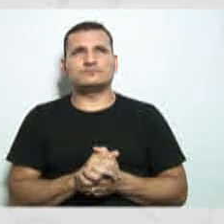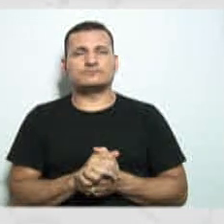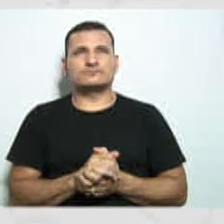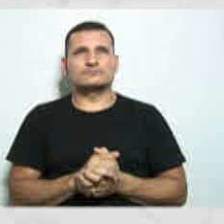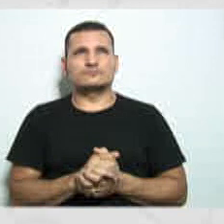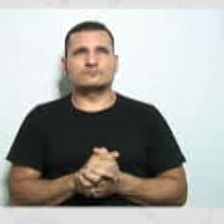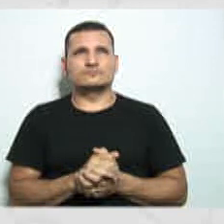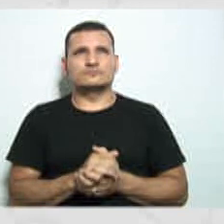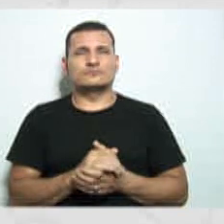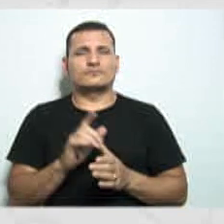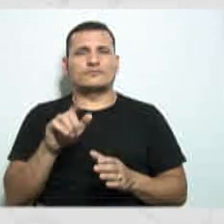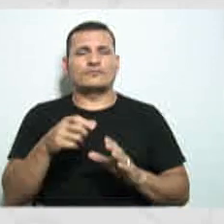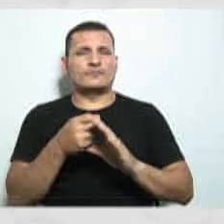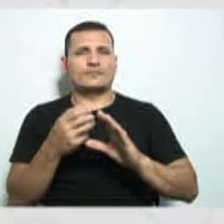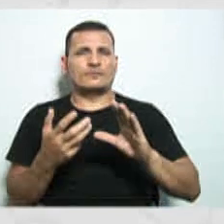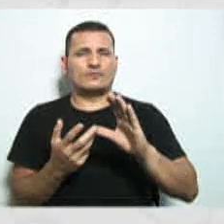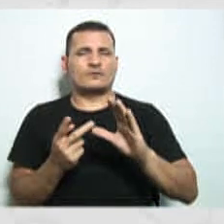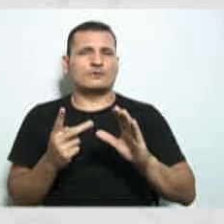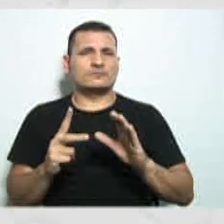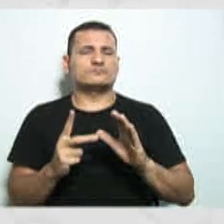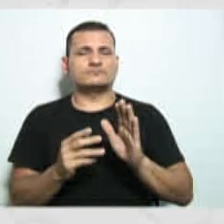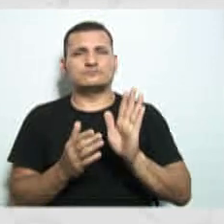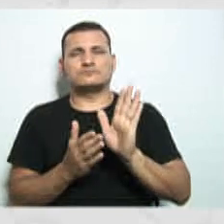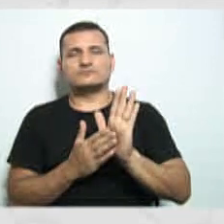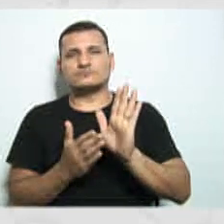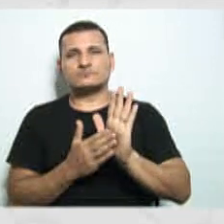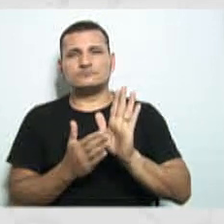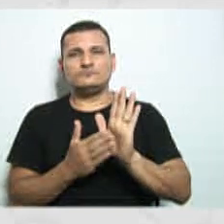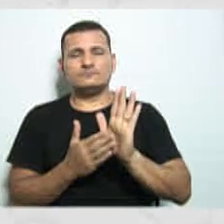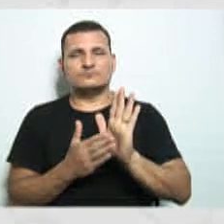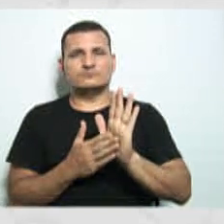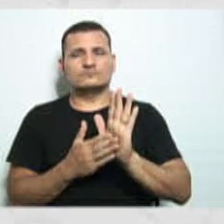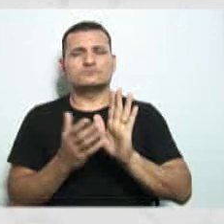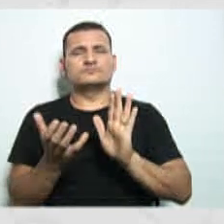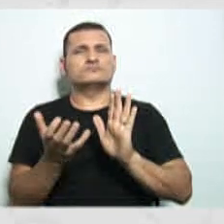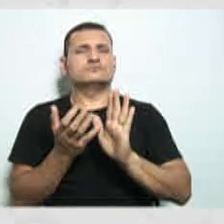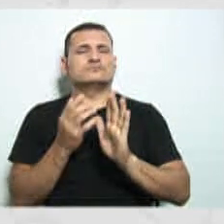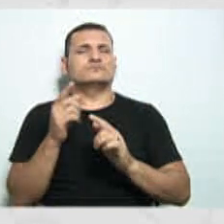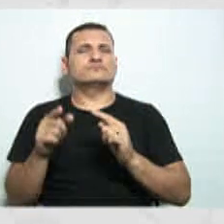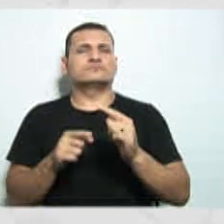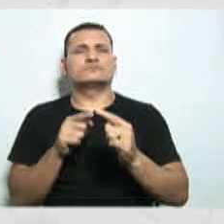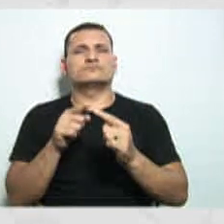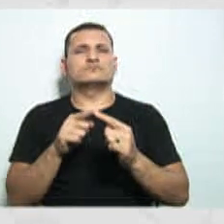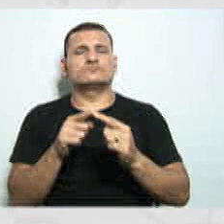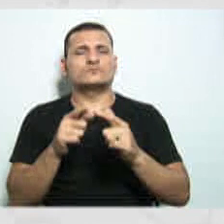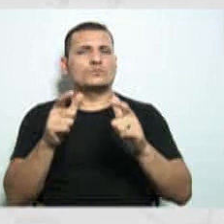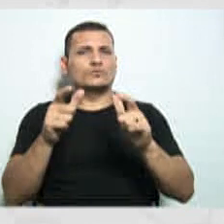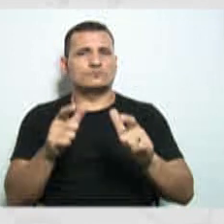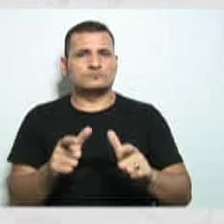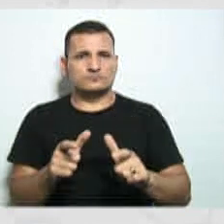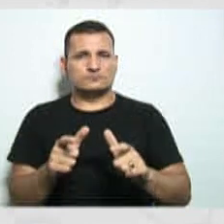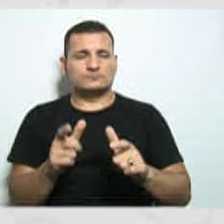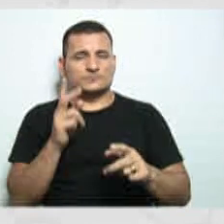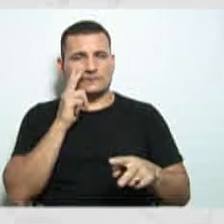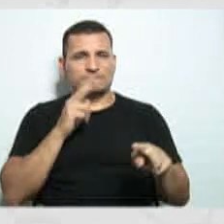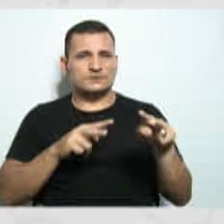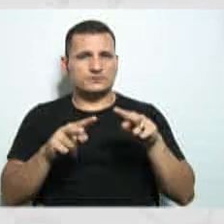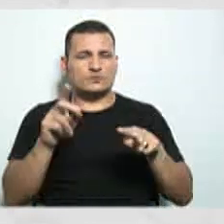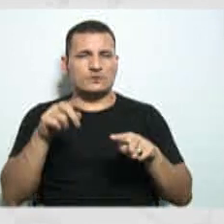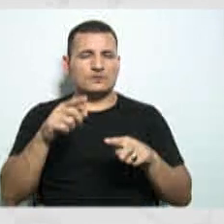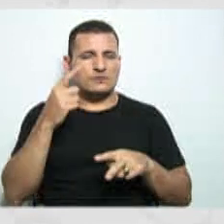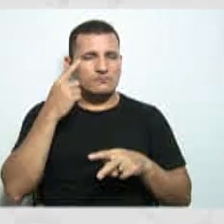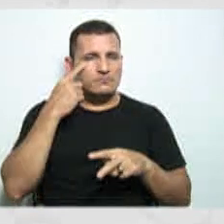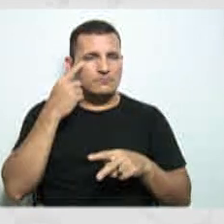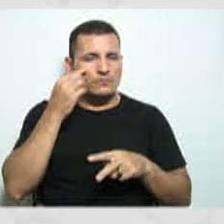Caracteriza-se pelo seu propósito, diz respeito a aonde ela quer chegar. Tal visão representa uma projeção, olha